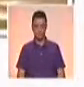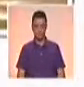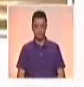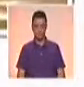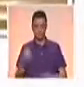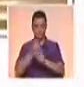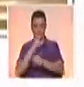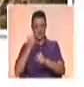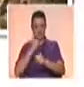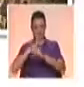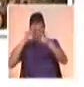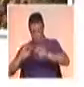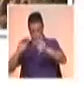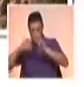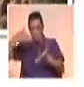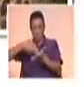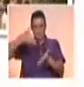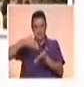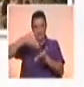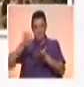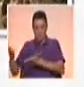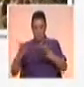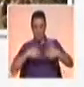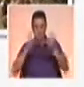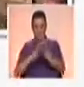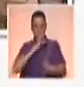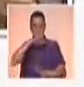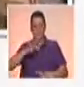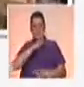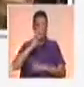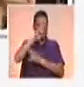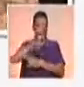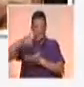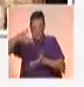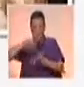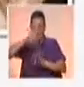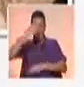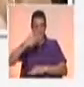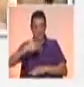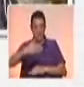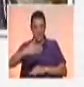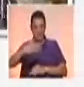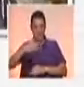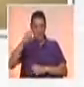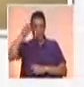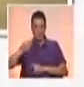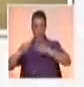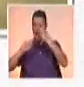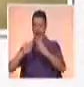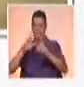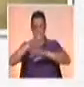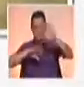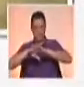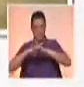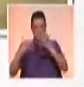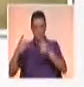O Serviço Educativo da Fundação de Serralves convida todas as famílias a visitarem Serralves aos fins de semana, durante todo o ano, para realizarem